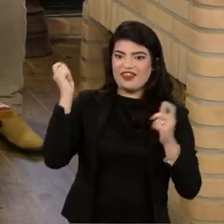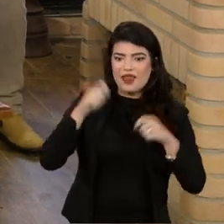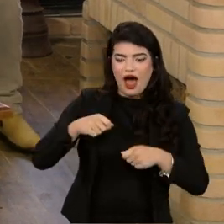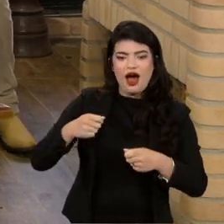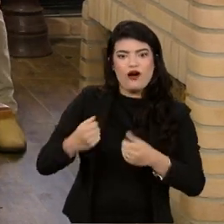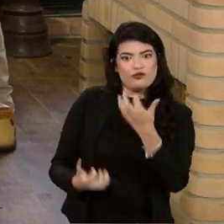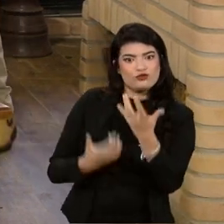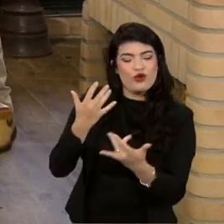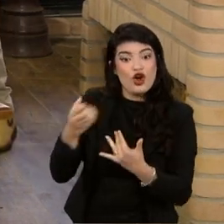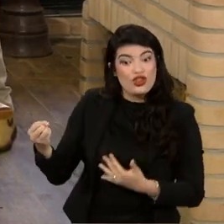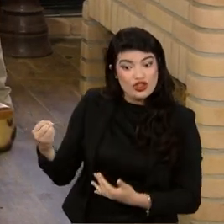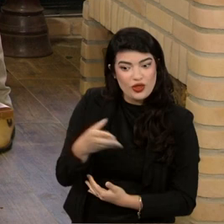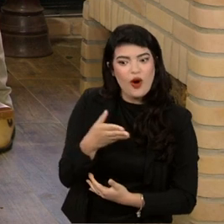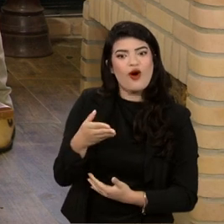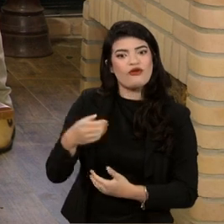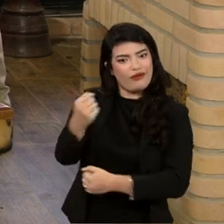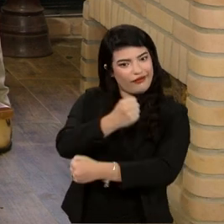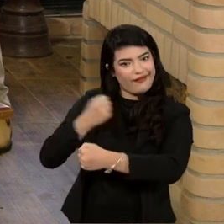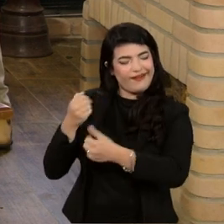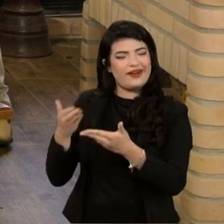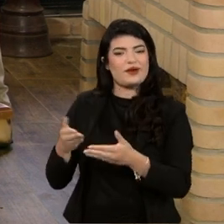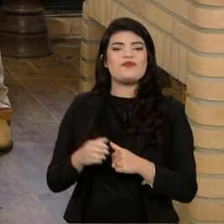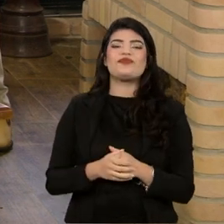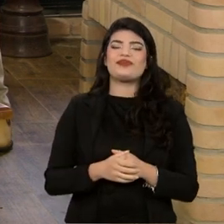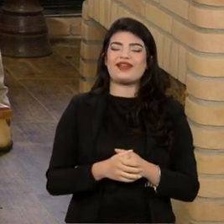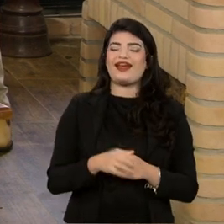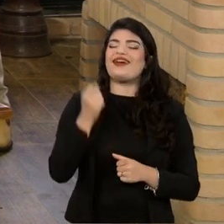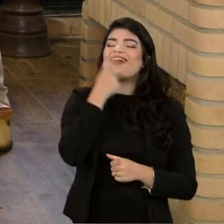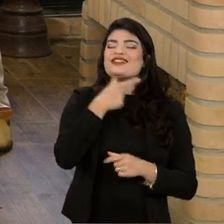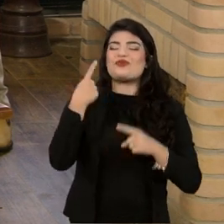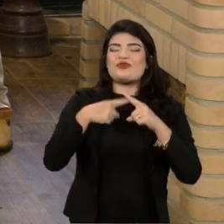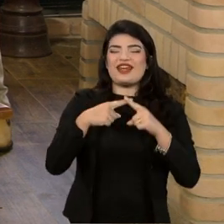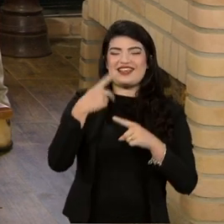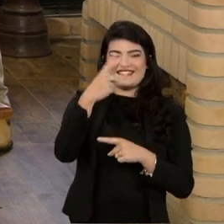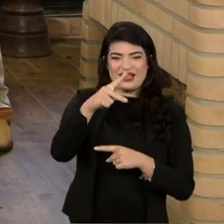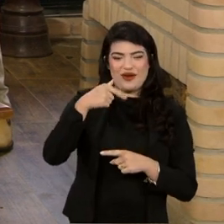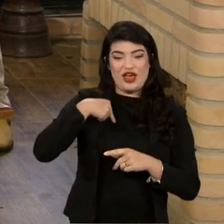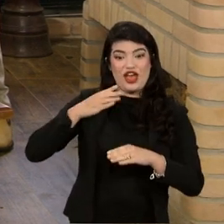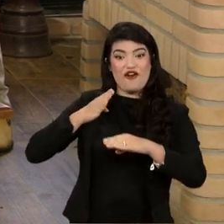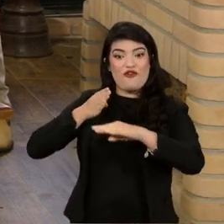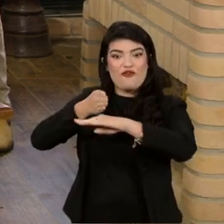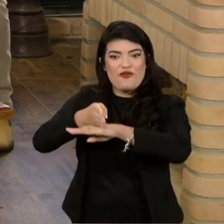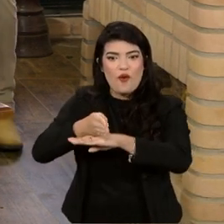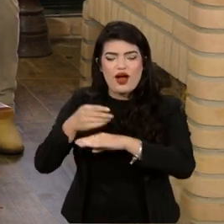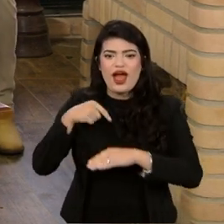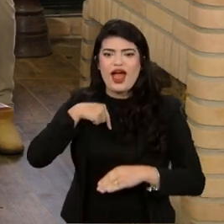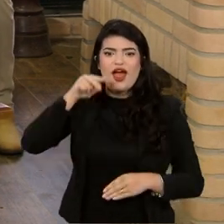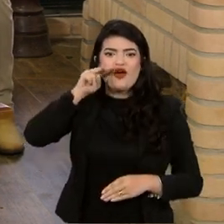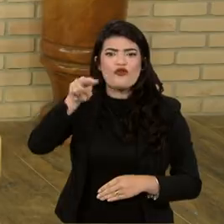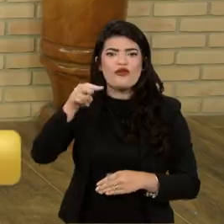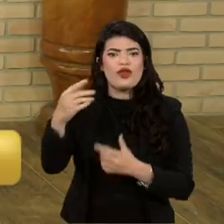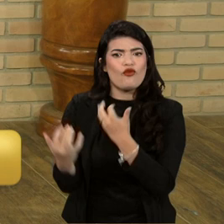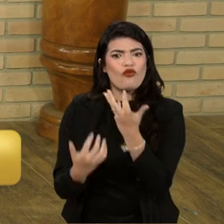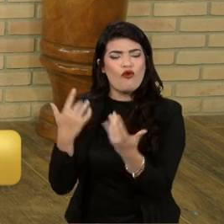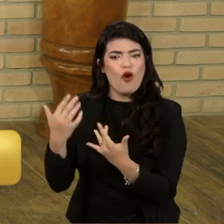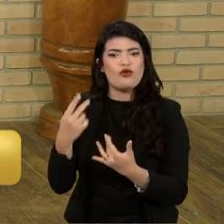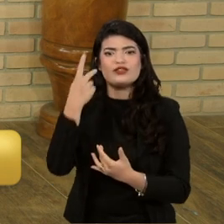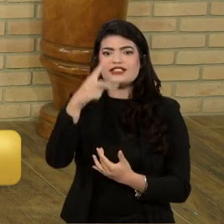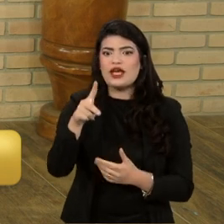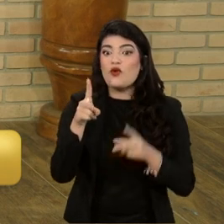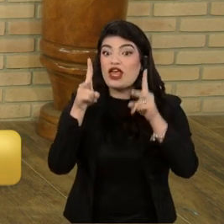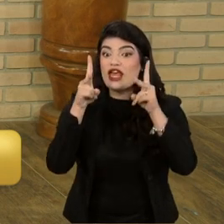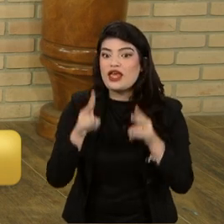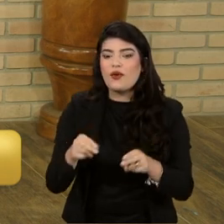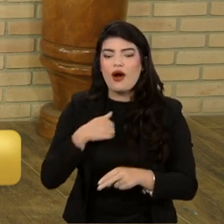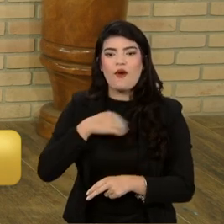É interessante que eu, quando vou lá no Rancho Comanche, no seu programa, apaixonei no fogão. Eu